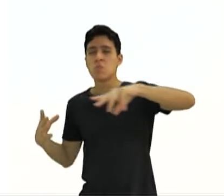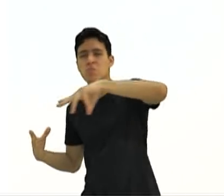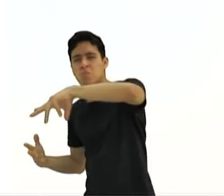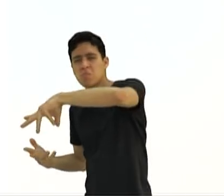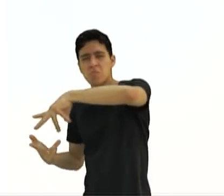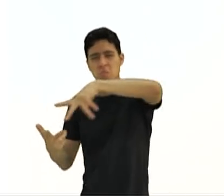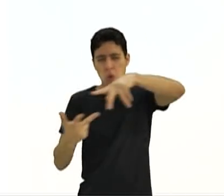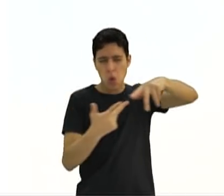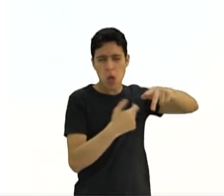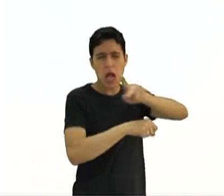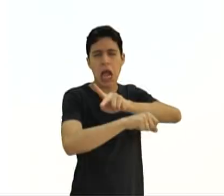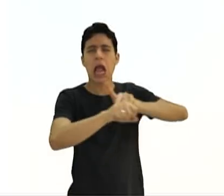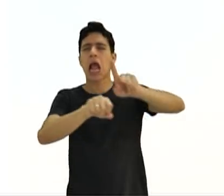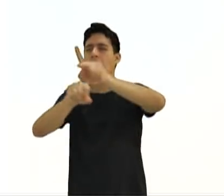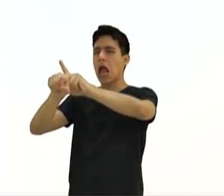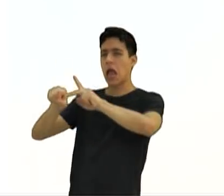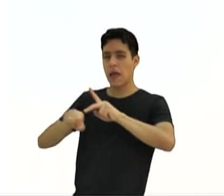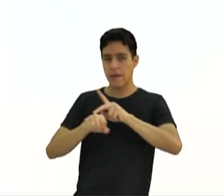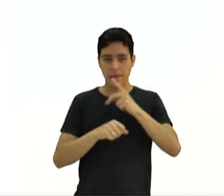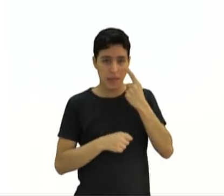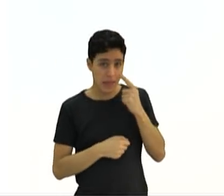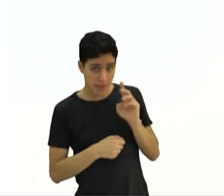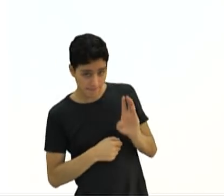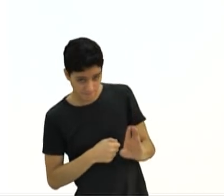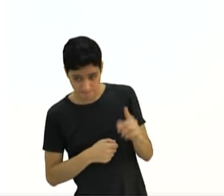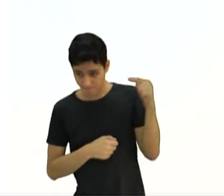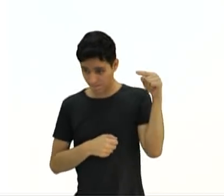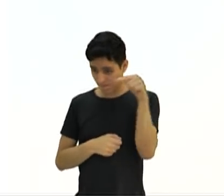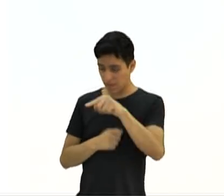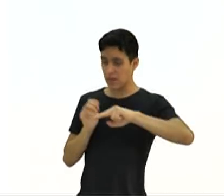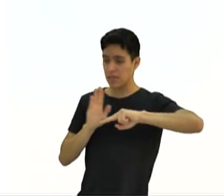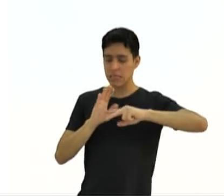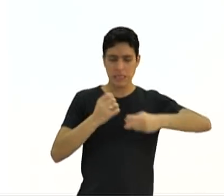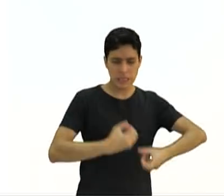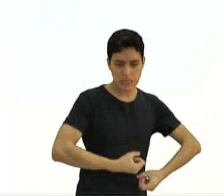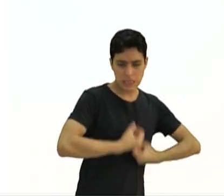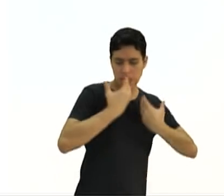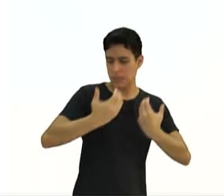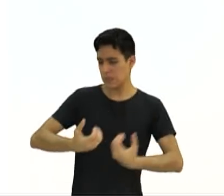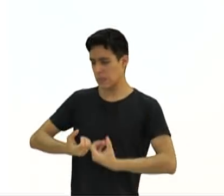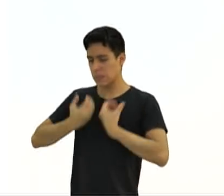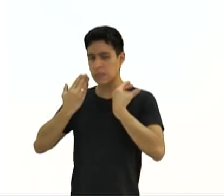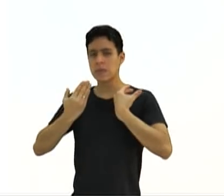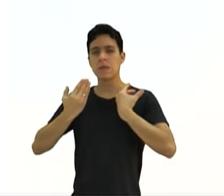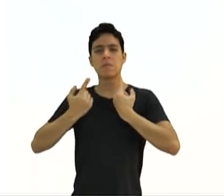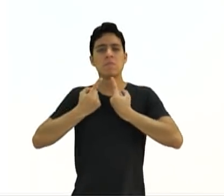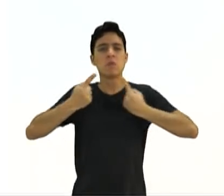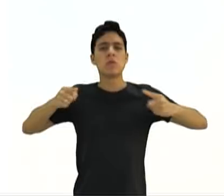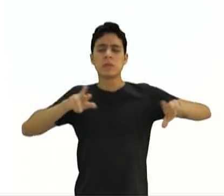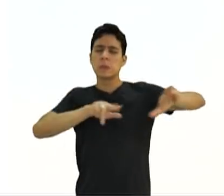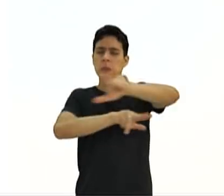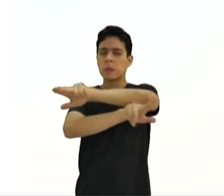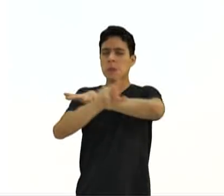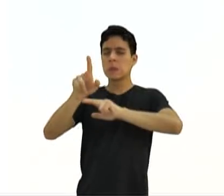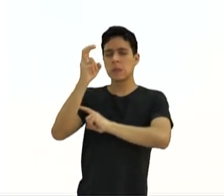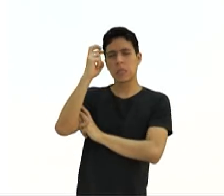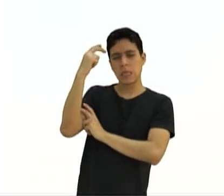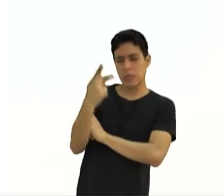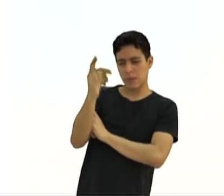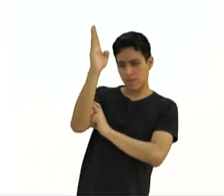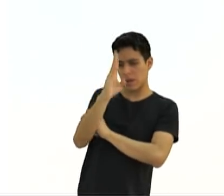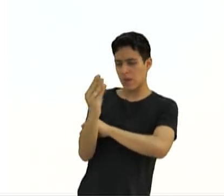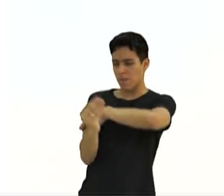internacional. Letra B, a fusão das expressões musicais de várias vertentes da cultura